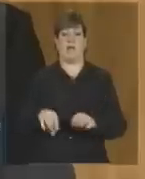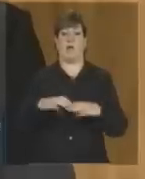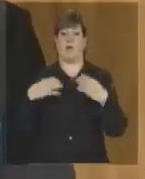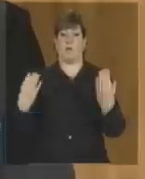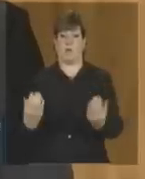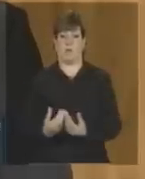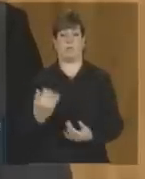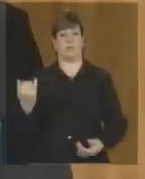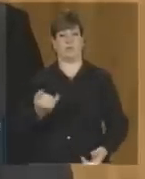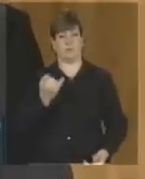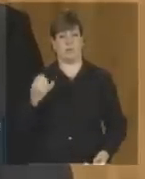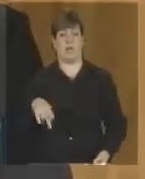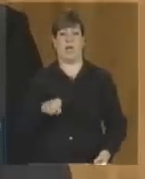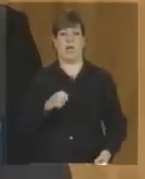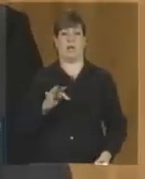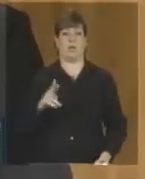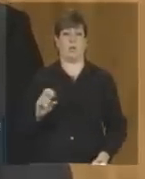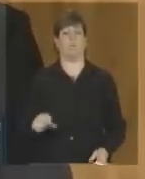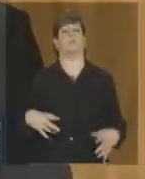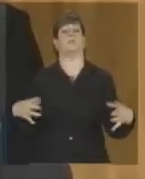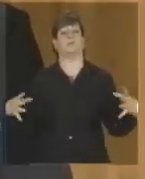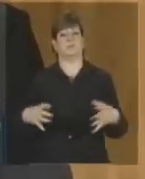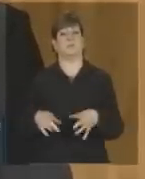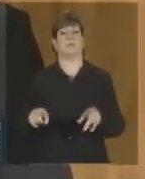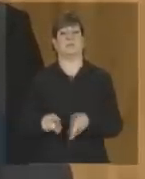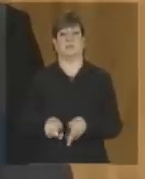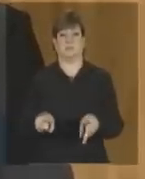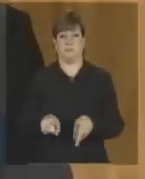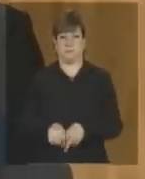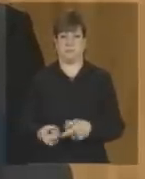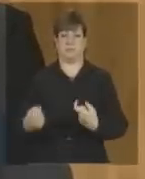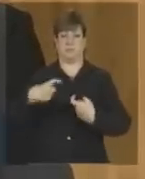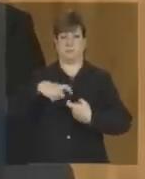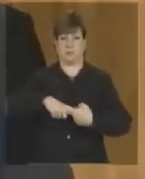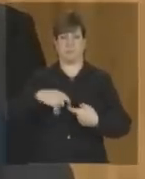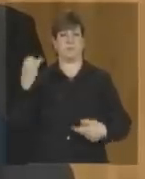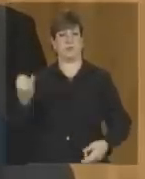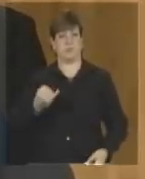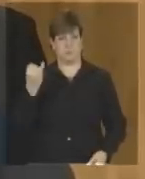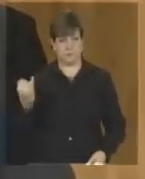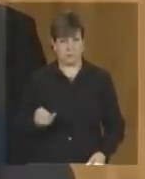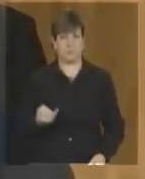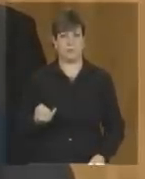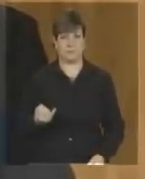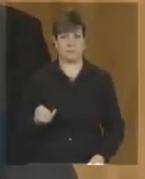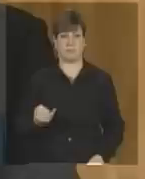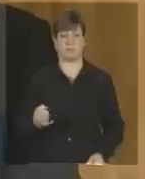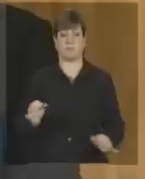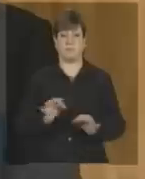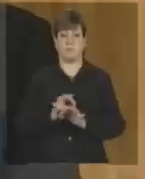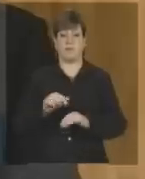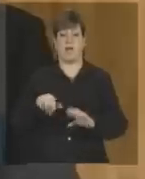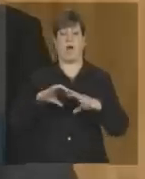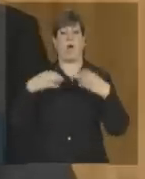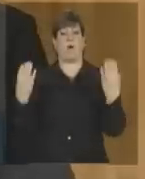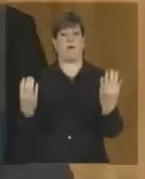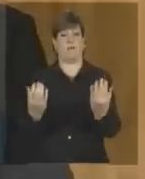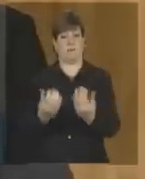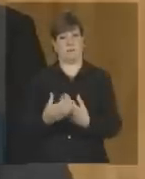E Ethos também é um importante parceiro, está trabalhando com a gente na preparação dessa